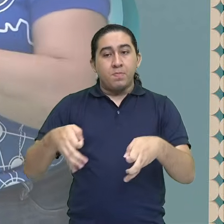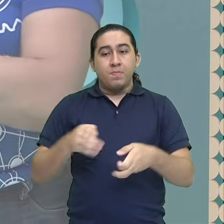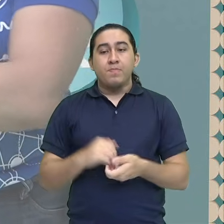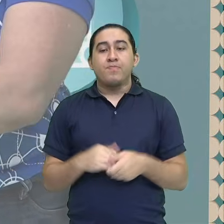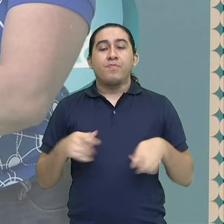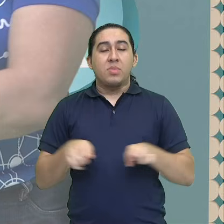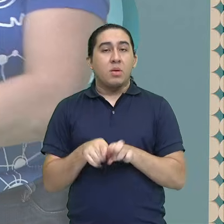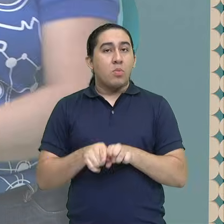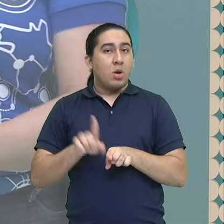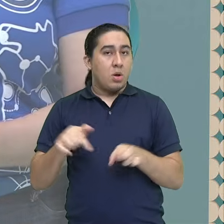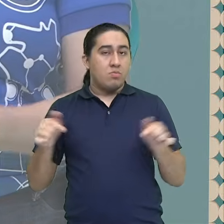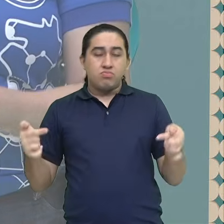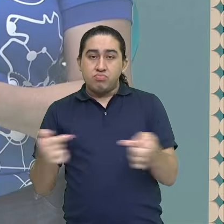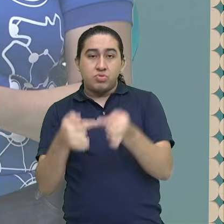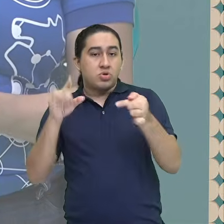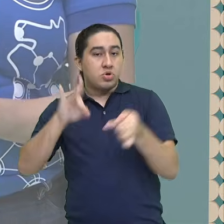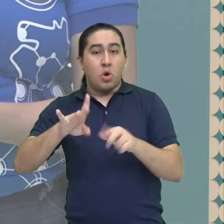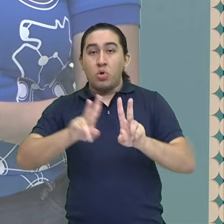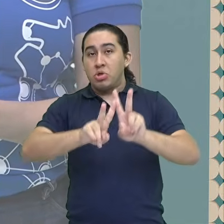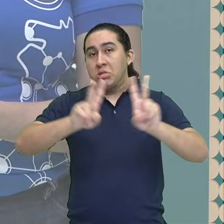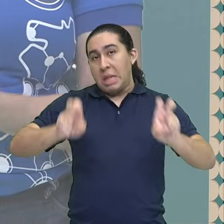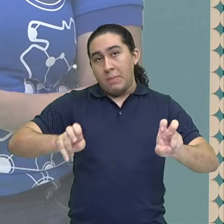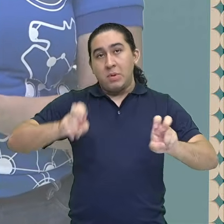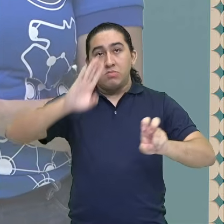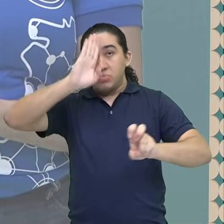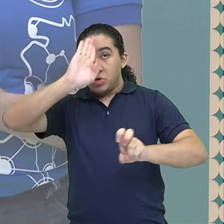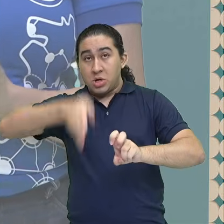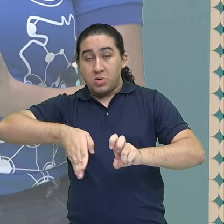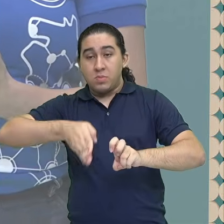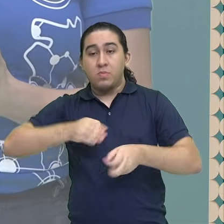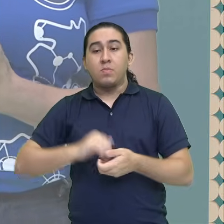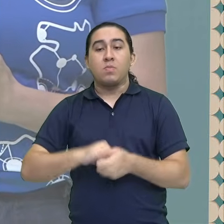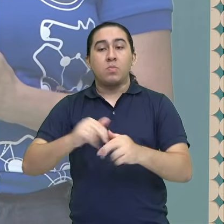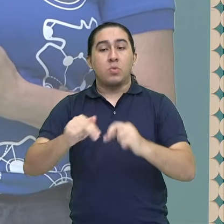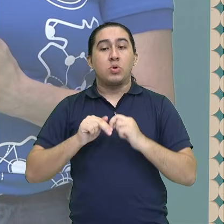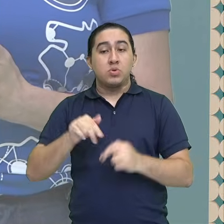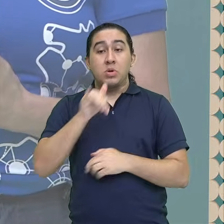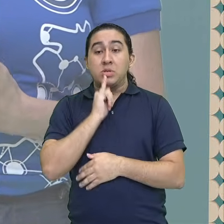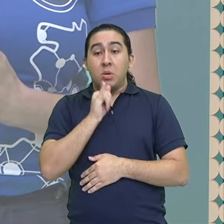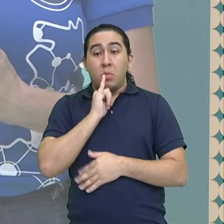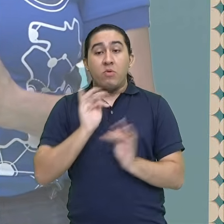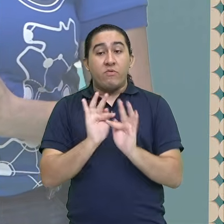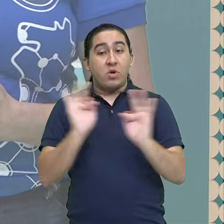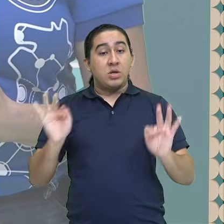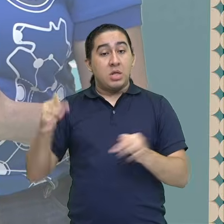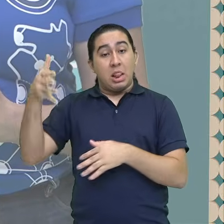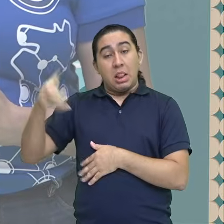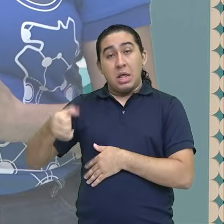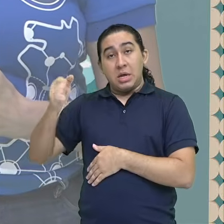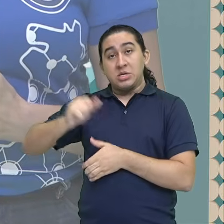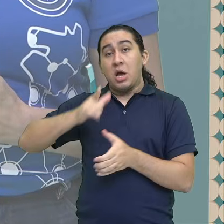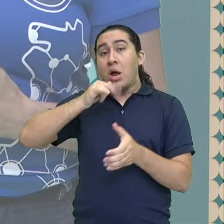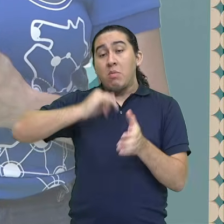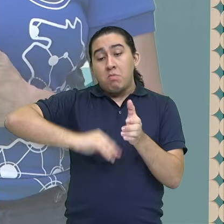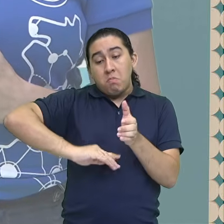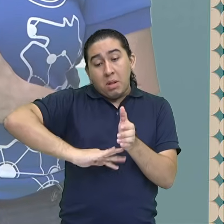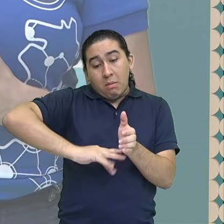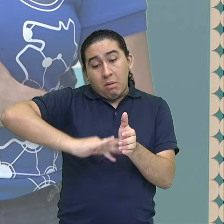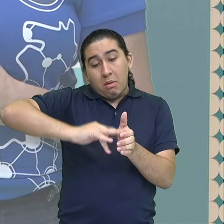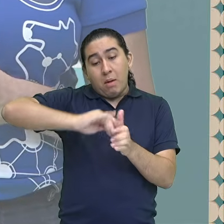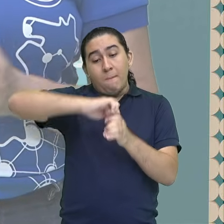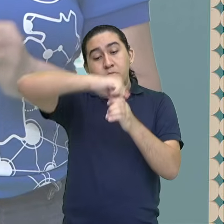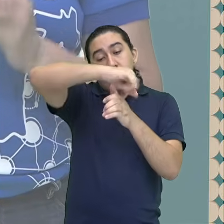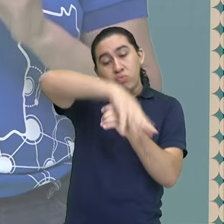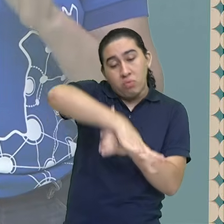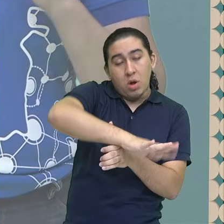Falar daquilo somente. Então, neste caso aqui do exemplo, o leite que derramou sujou o